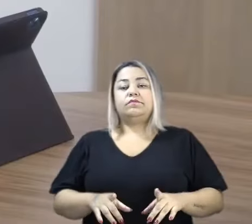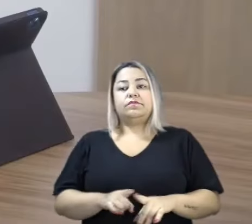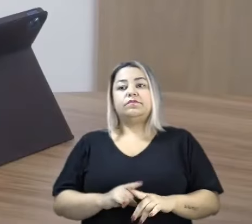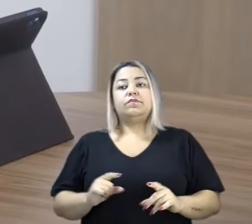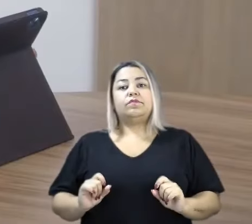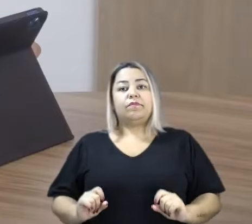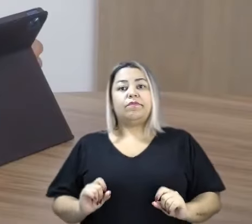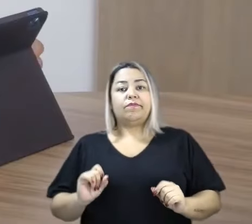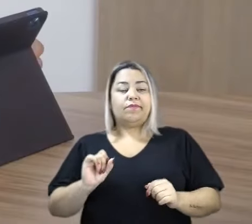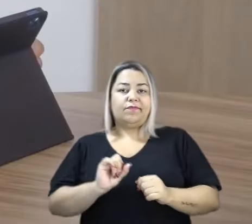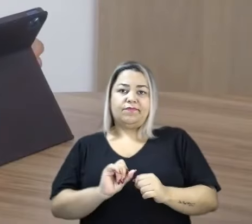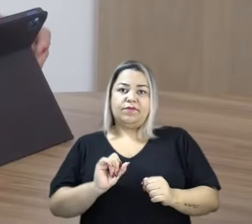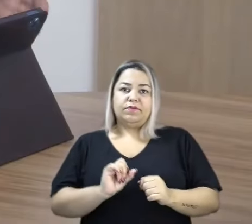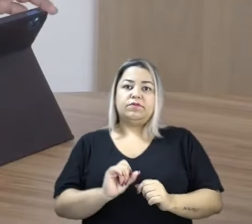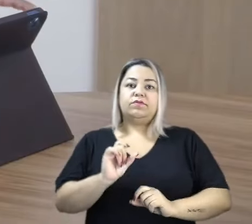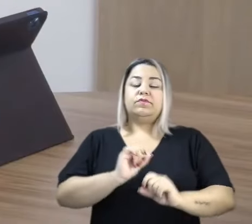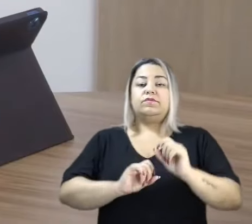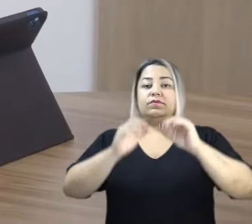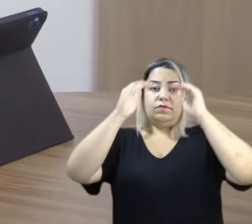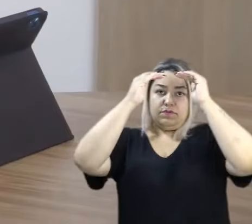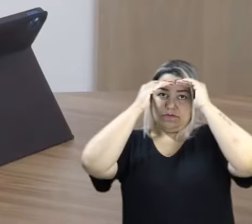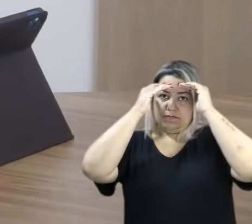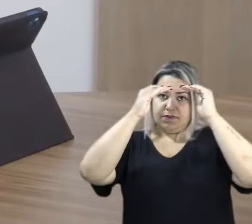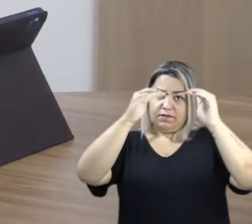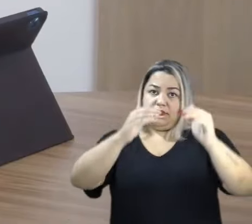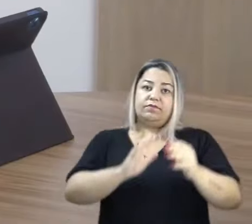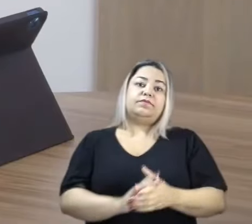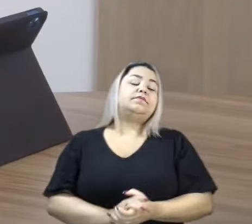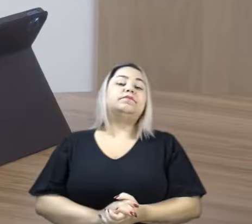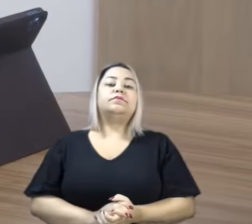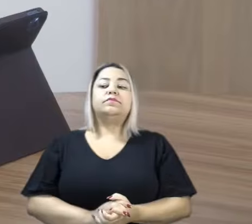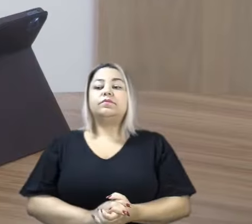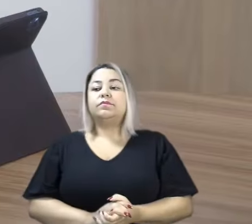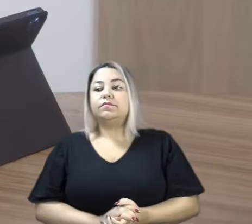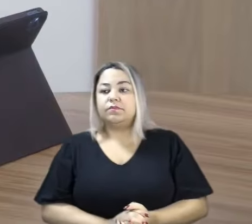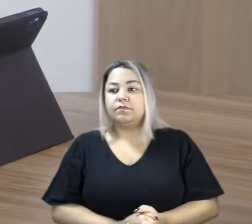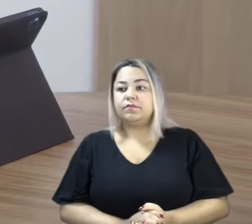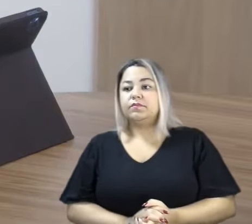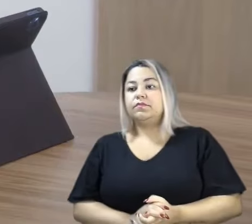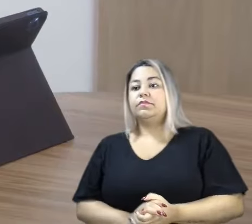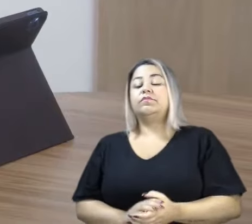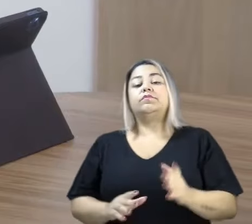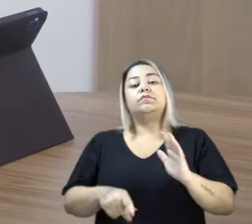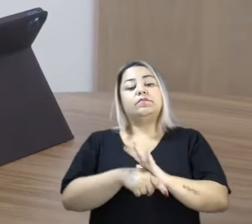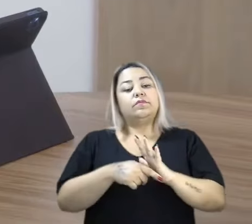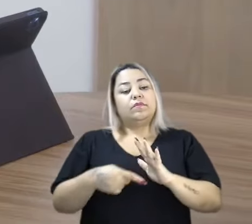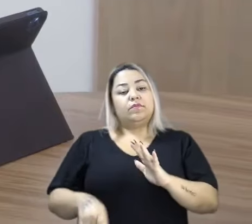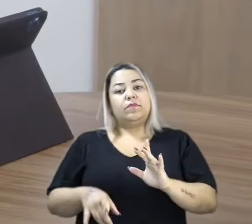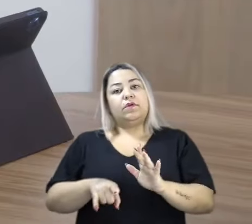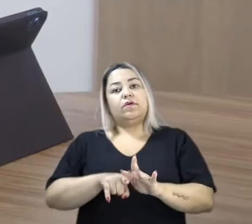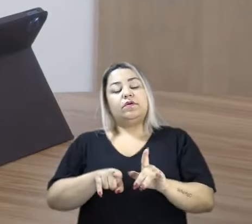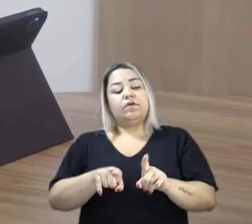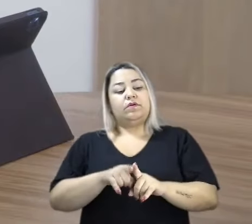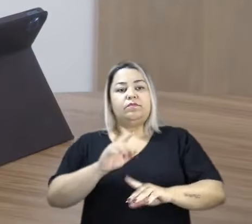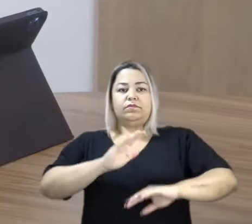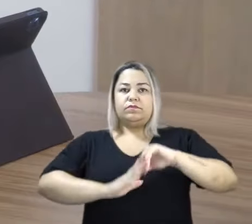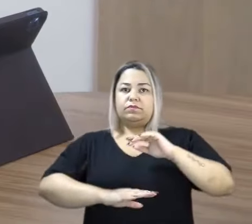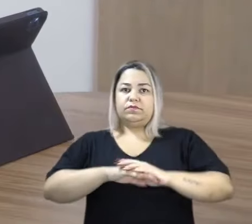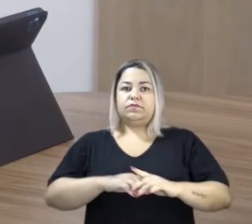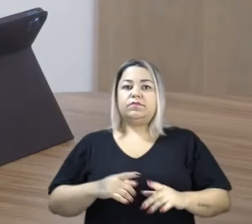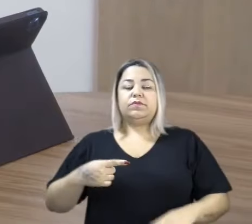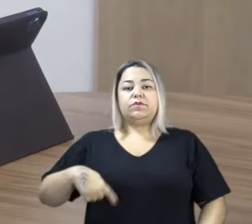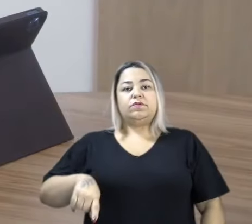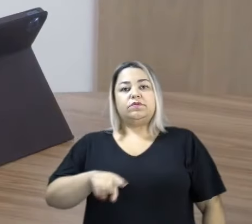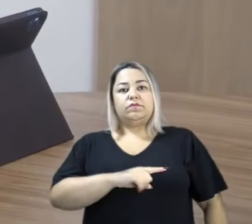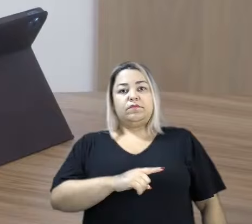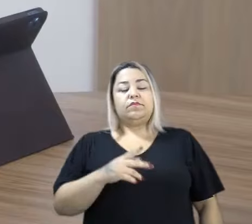precisam ser respeitados. Além dessas ações específicas, dessas sessões, que eu gosto de